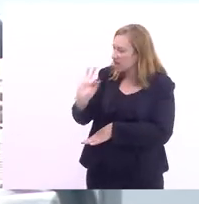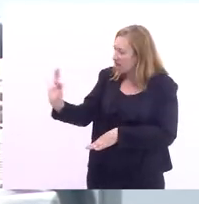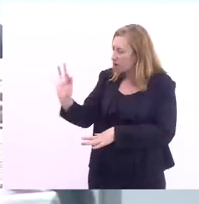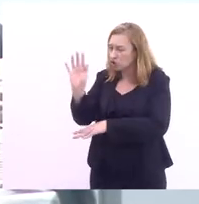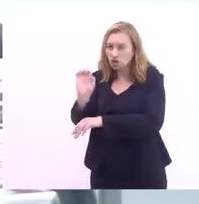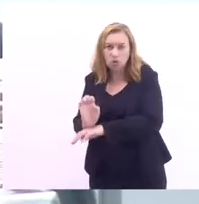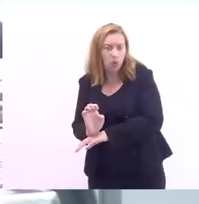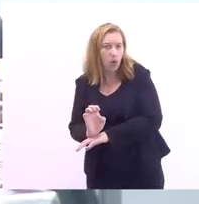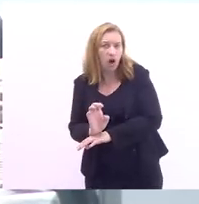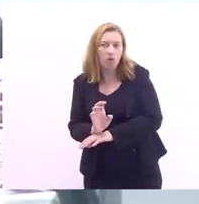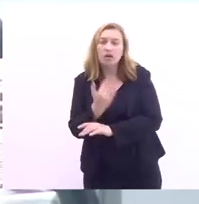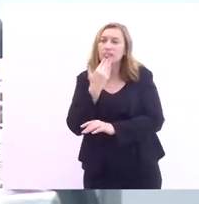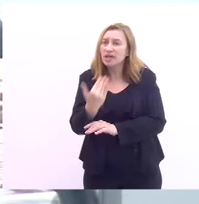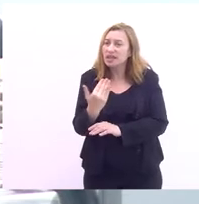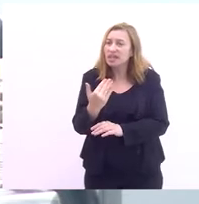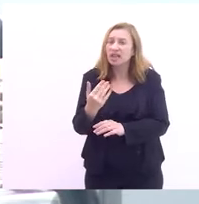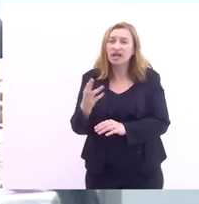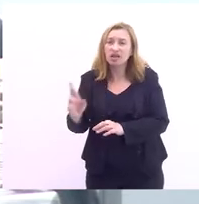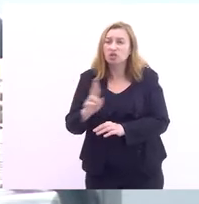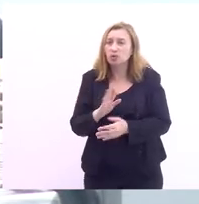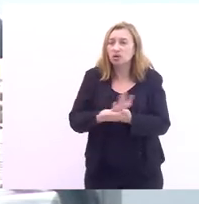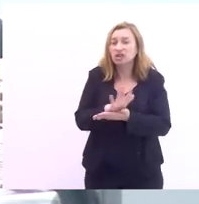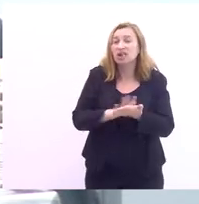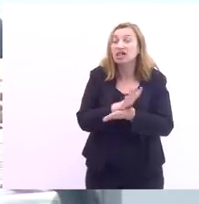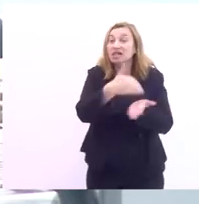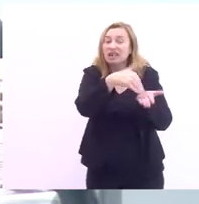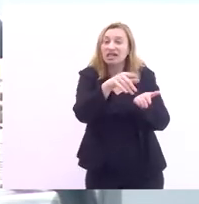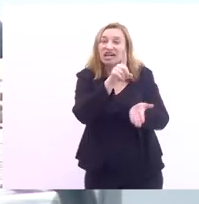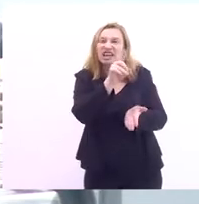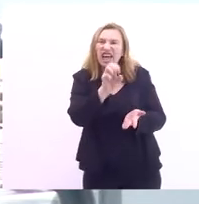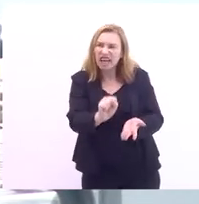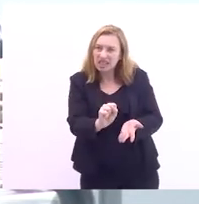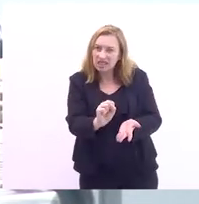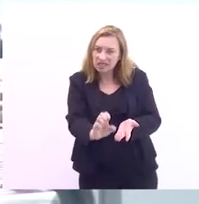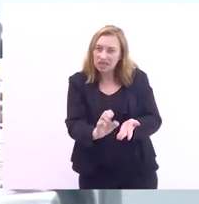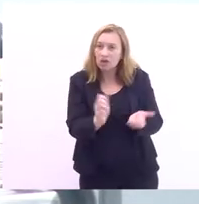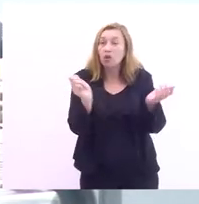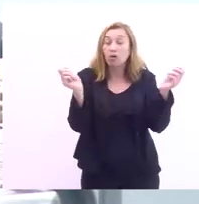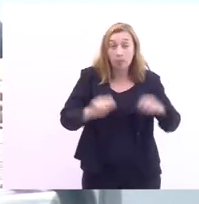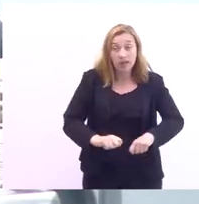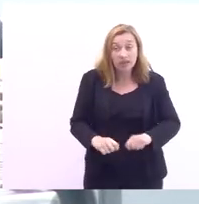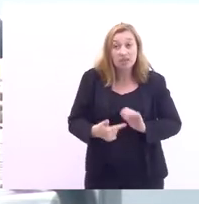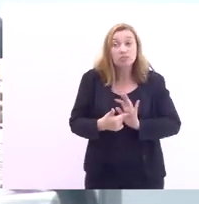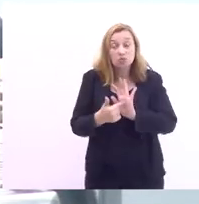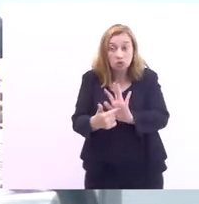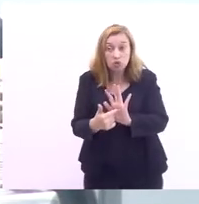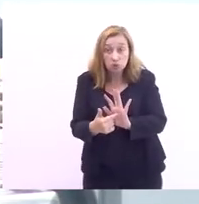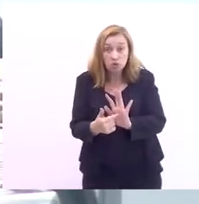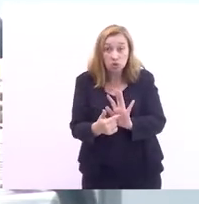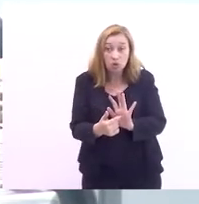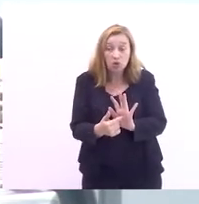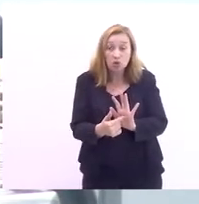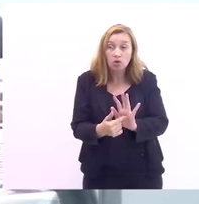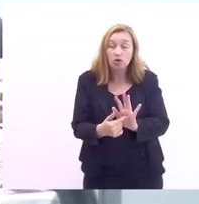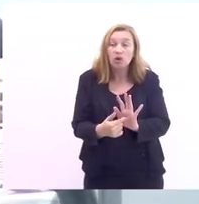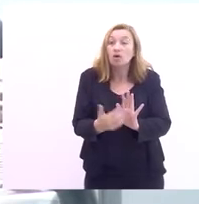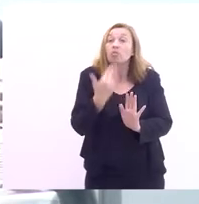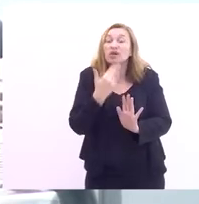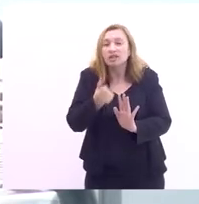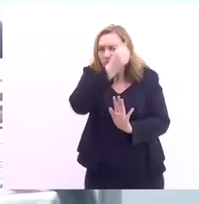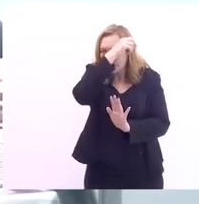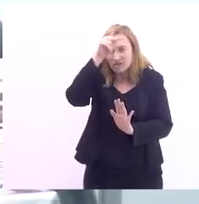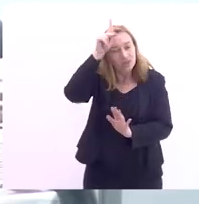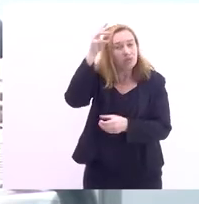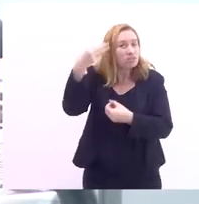Não responde, como a secretária Deise colocou aqui de forma muito competente, não responde os ofícios da prefeitura